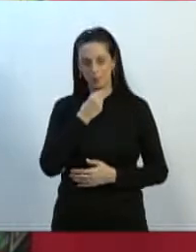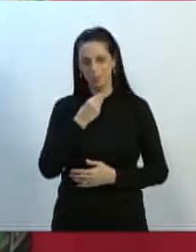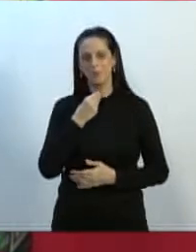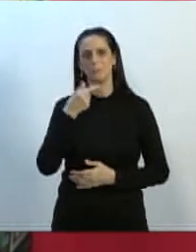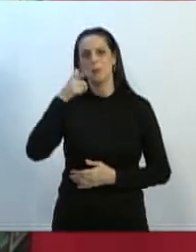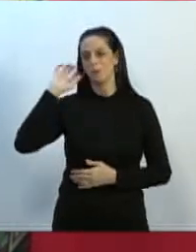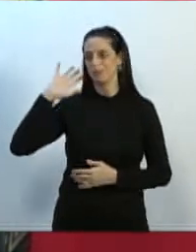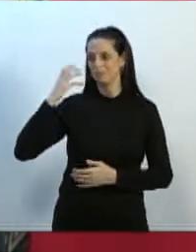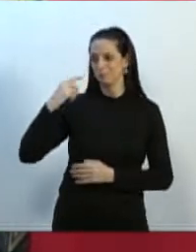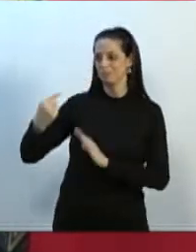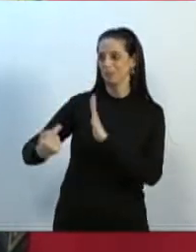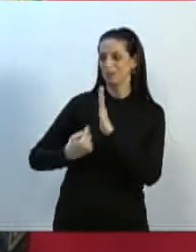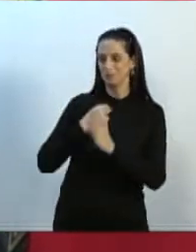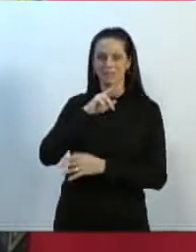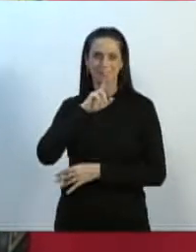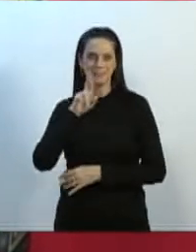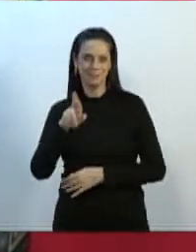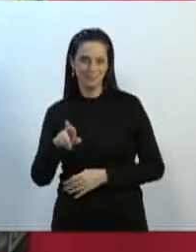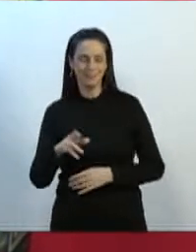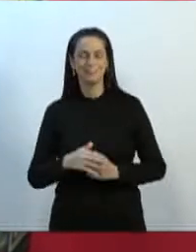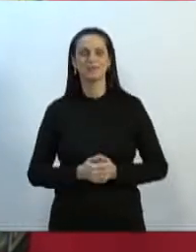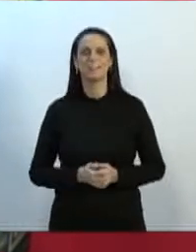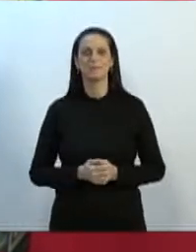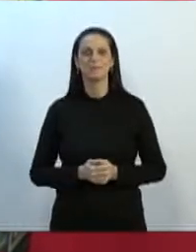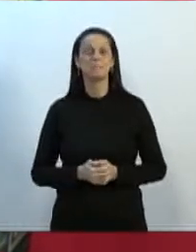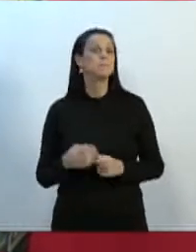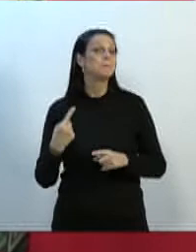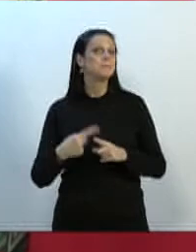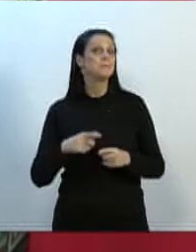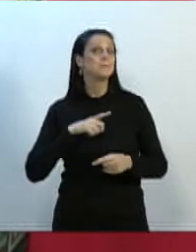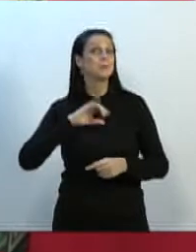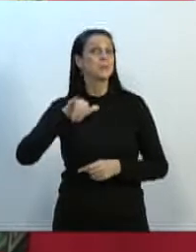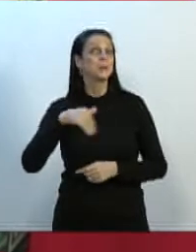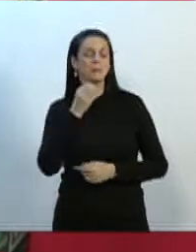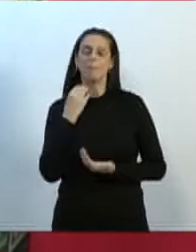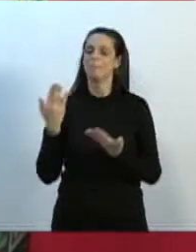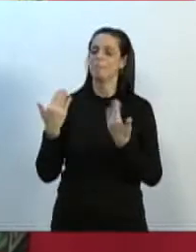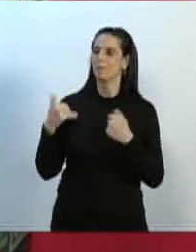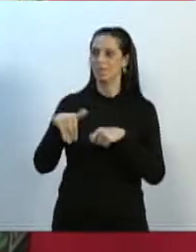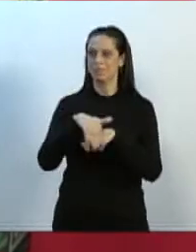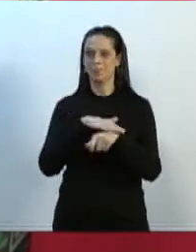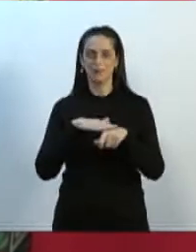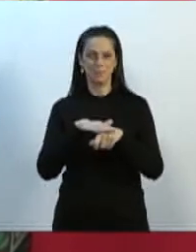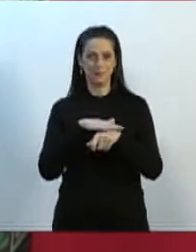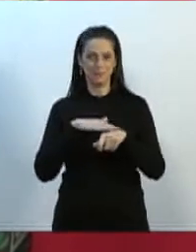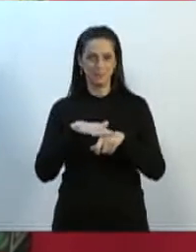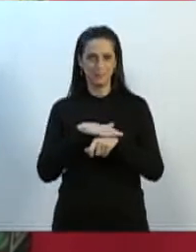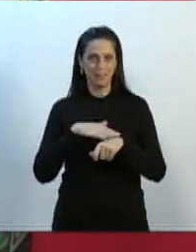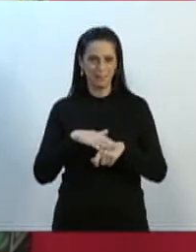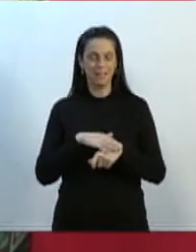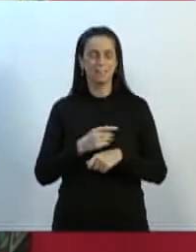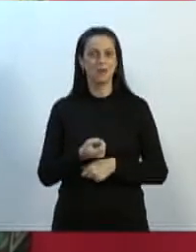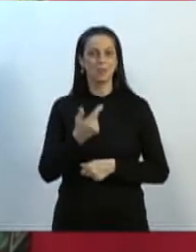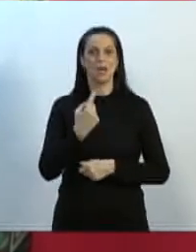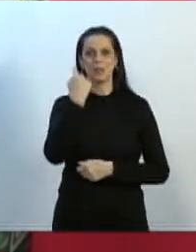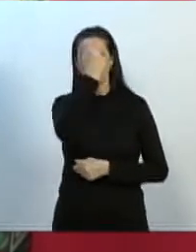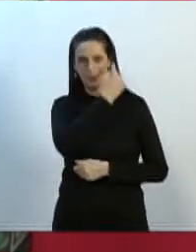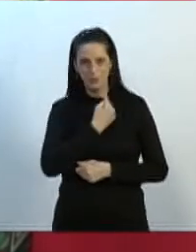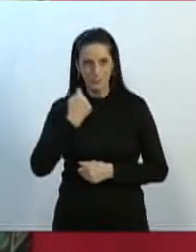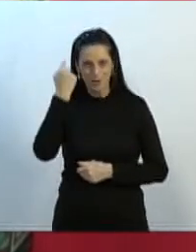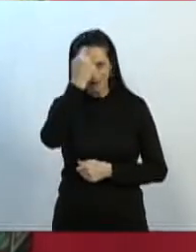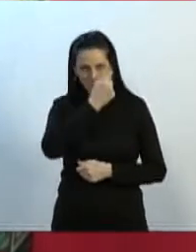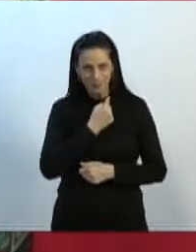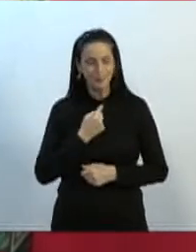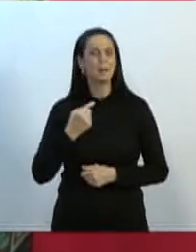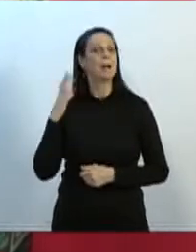da equipe do Informe Blumenau, por ter a oportunidade de conversar diretamente por tanto tempo nesse grande canal de